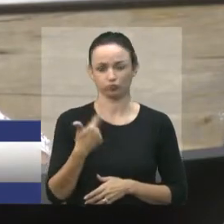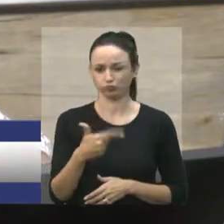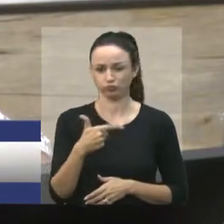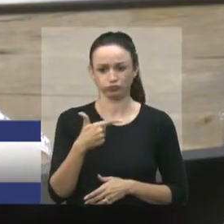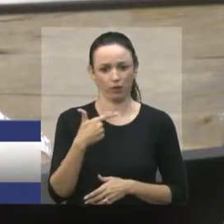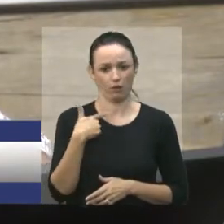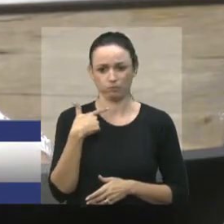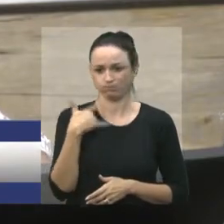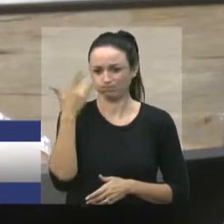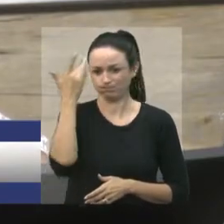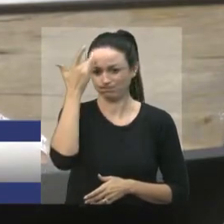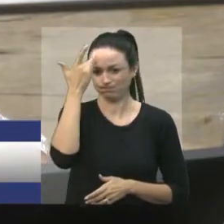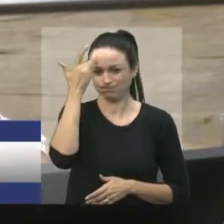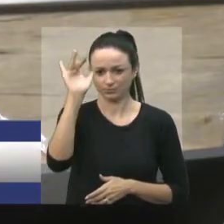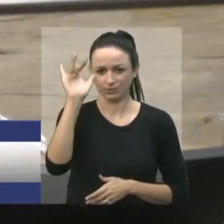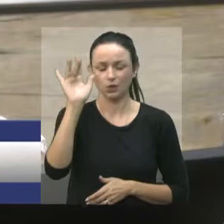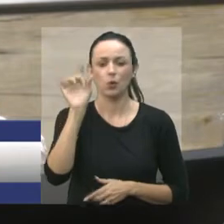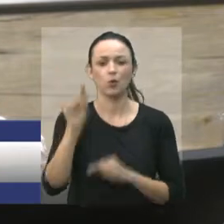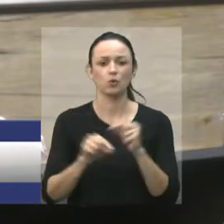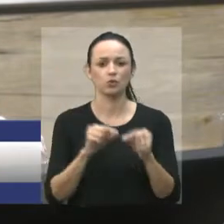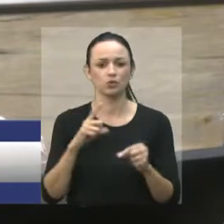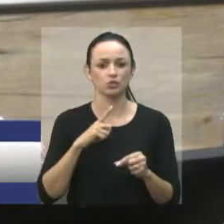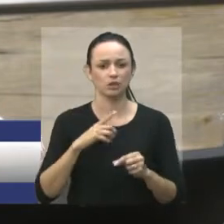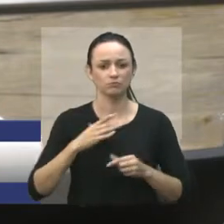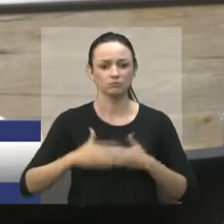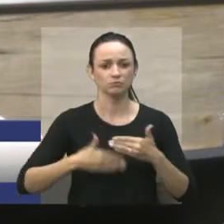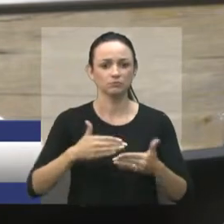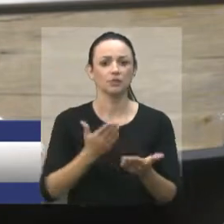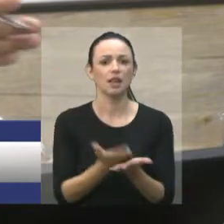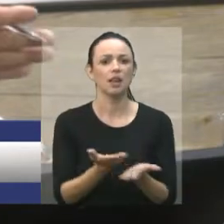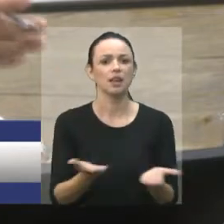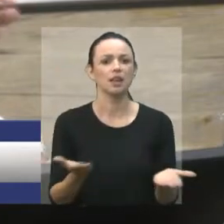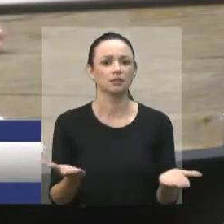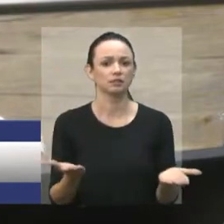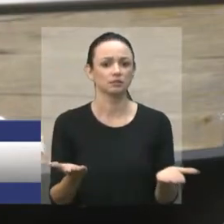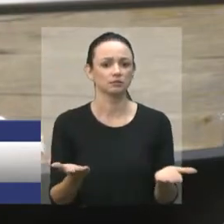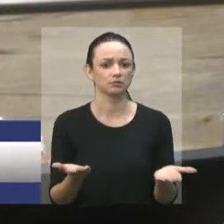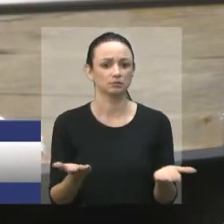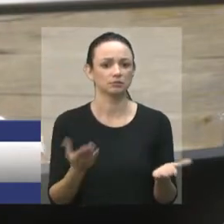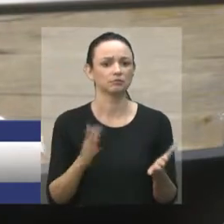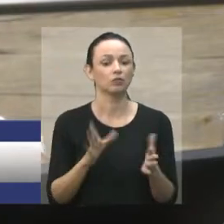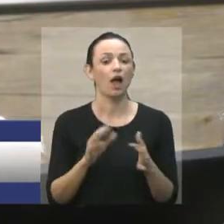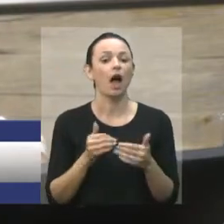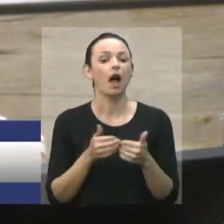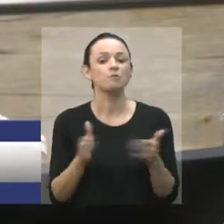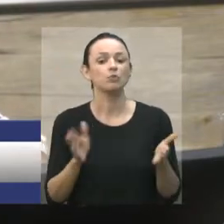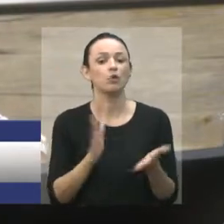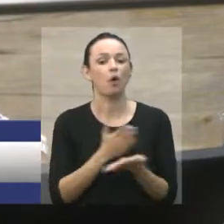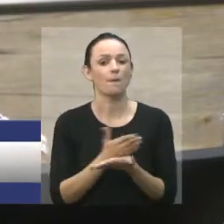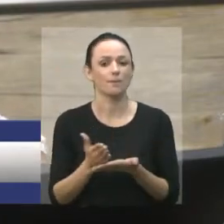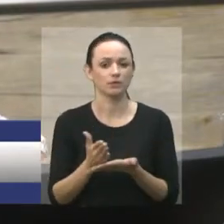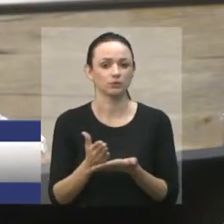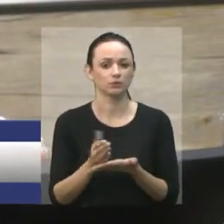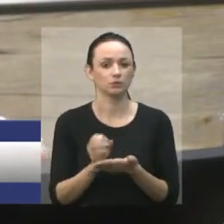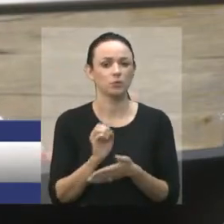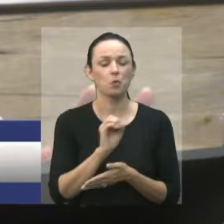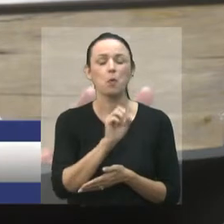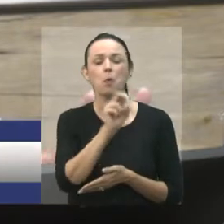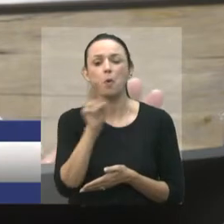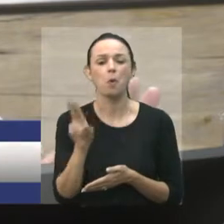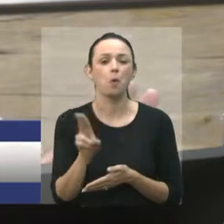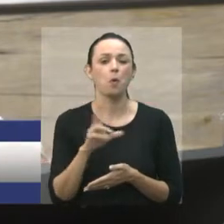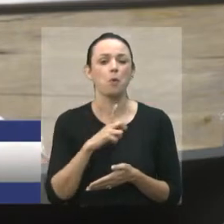vou buscar informação se já existe um trâmite, já existe uma licitação feita, aberta, ou se isso está